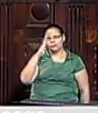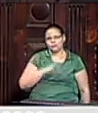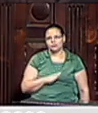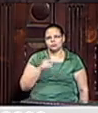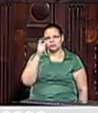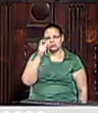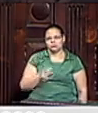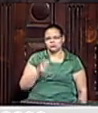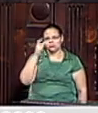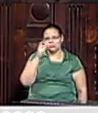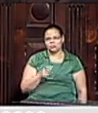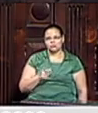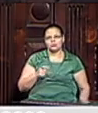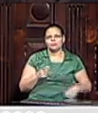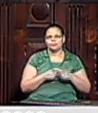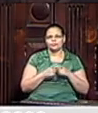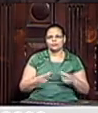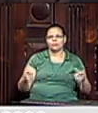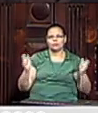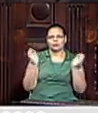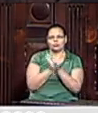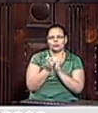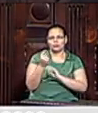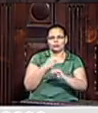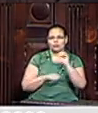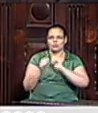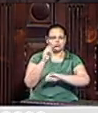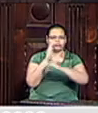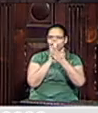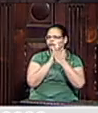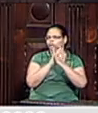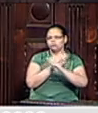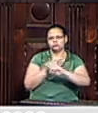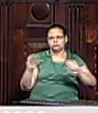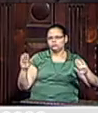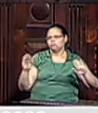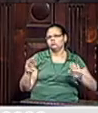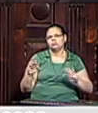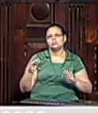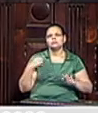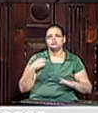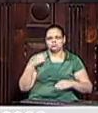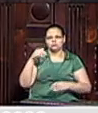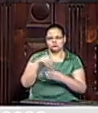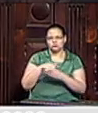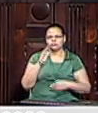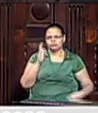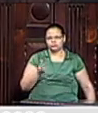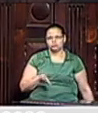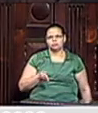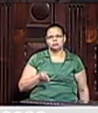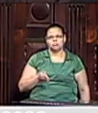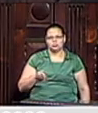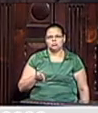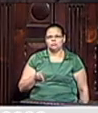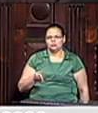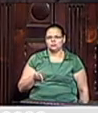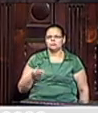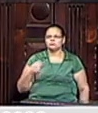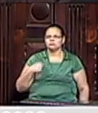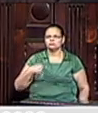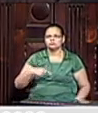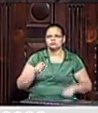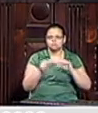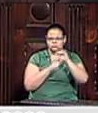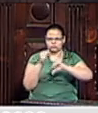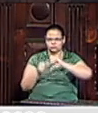pelos interesses dos grandes grupos econômicos. Chega! Acabou! Eleições gerais já! Parem as reformas,